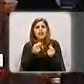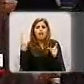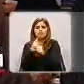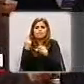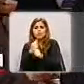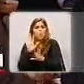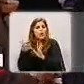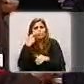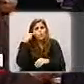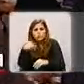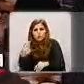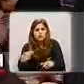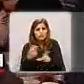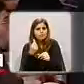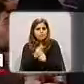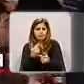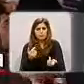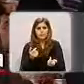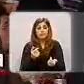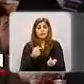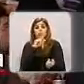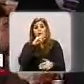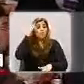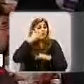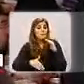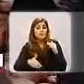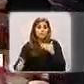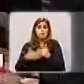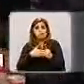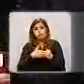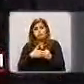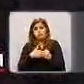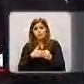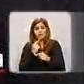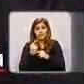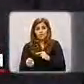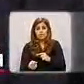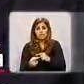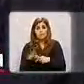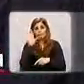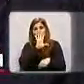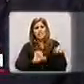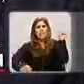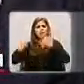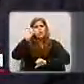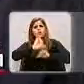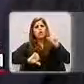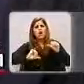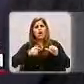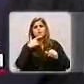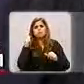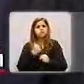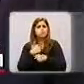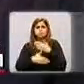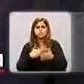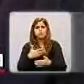quase diariamente e que podem, de um momento para o outro, fechar. E se os laboratórios não puderem trabalhar,